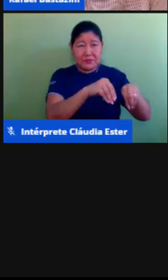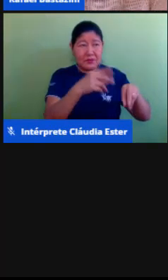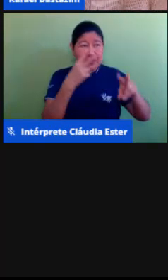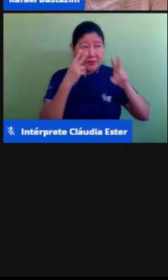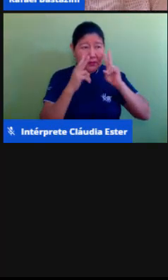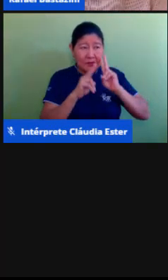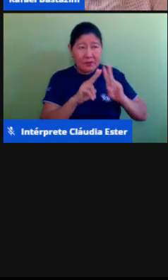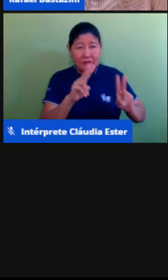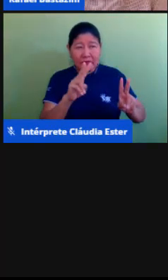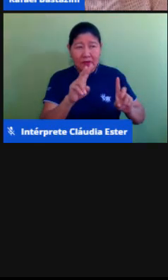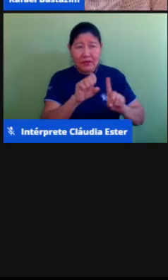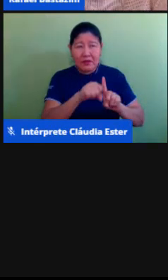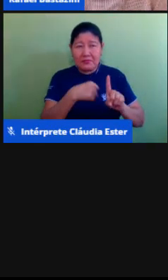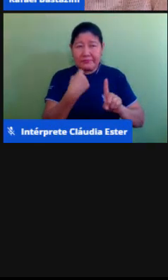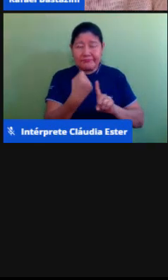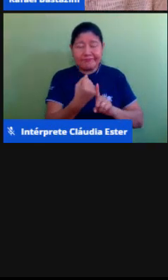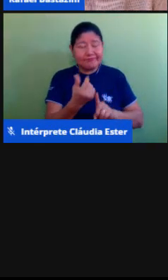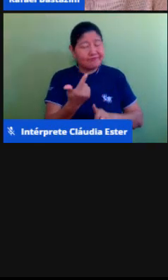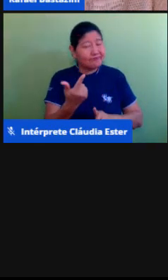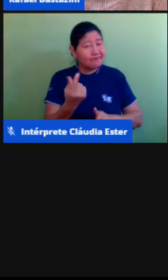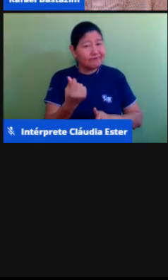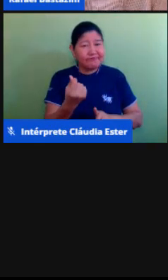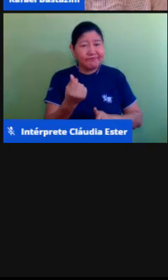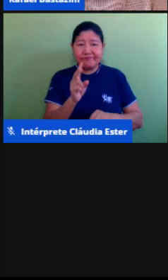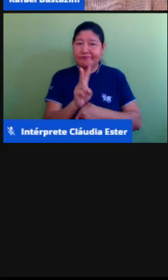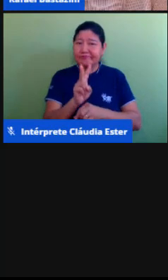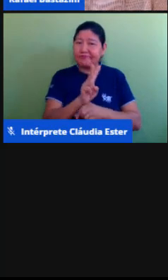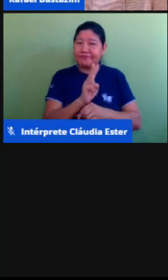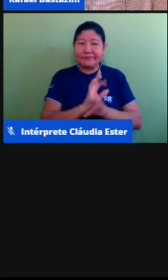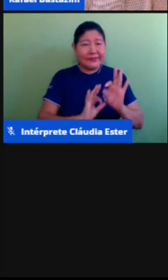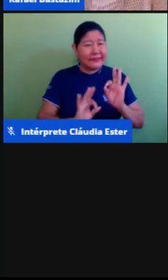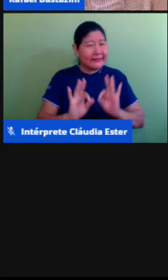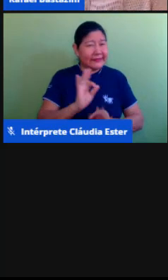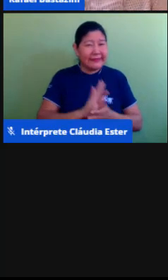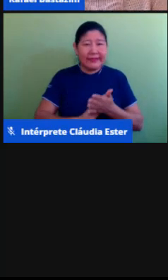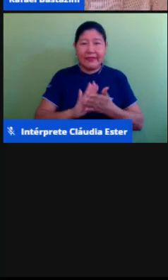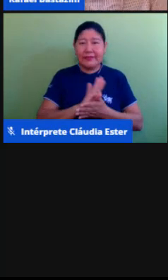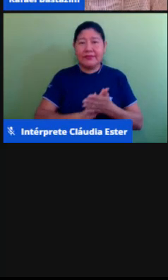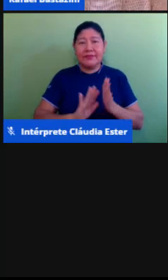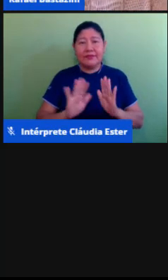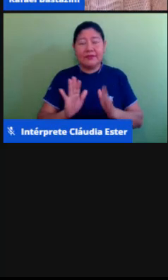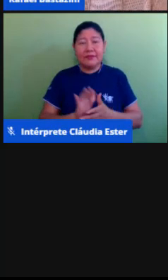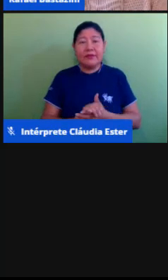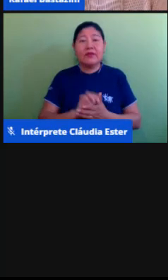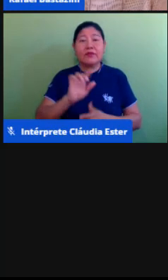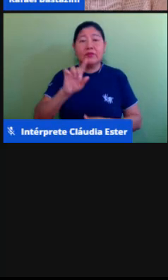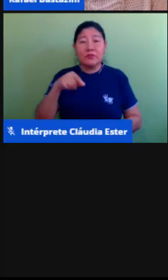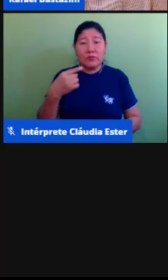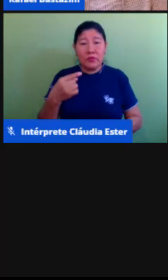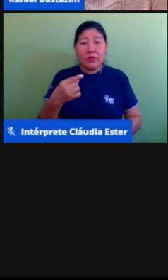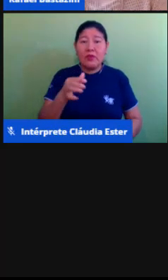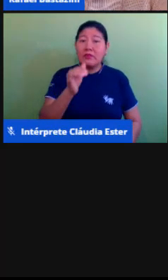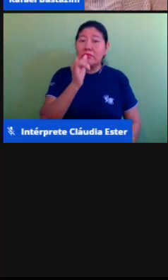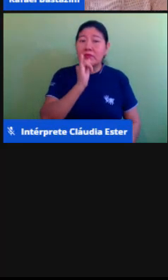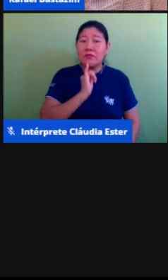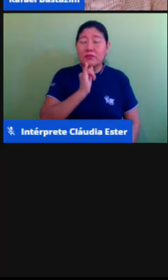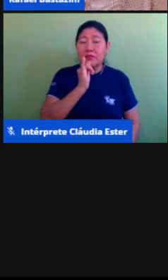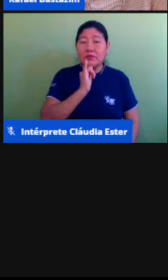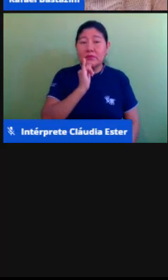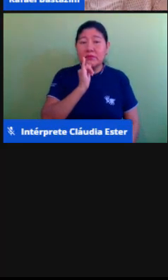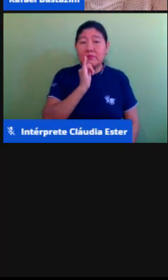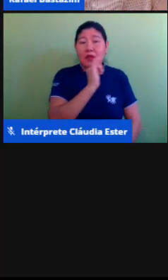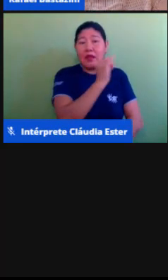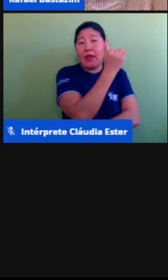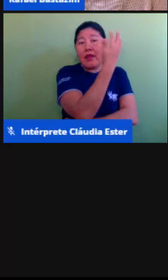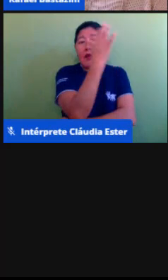processos econômicos e sociais. No próximo slide, tem um outro exemplo que ele vai falar da